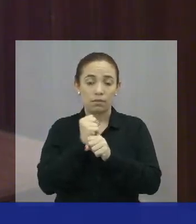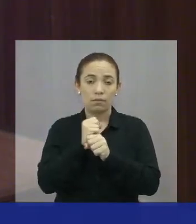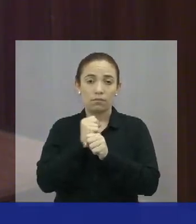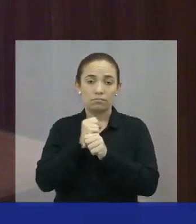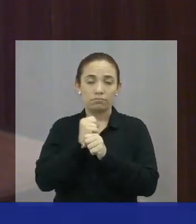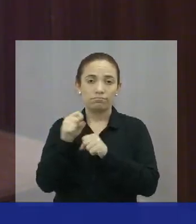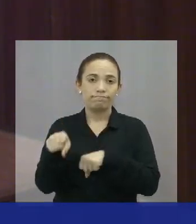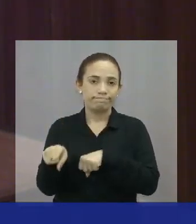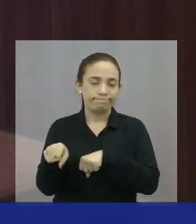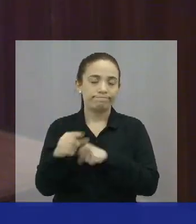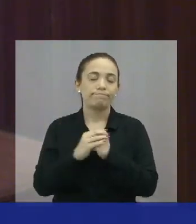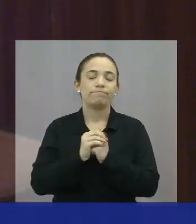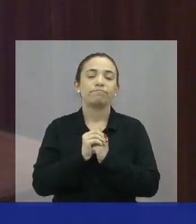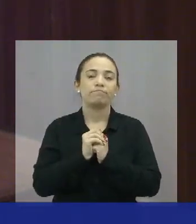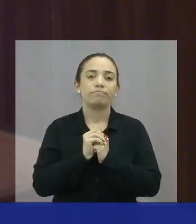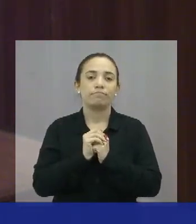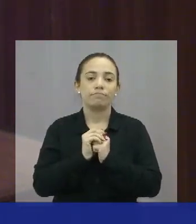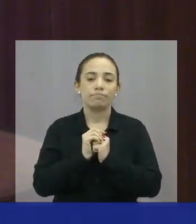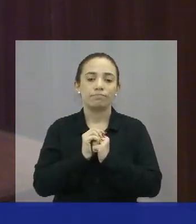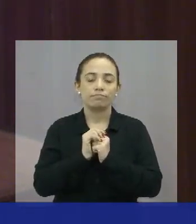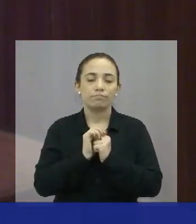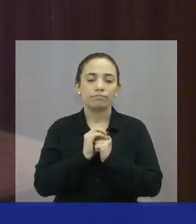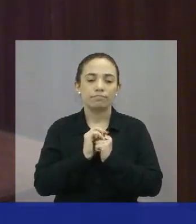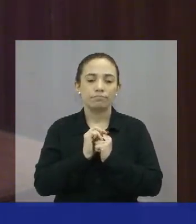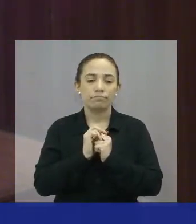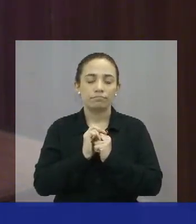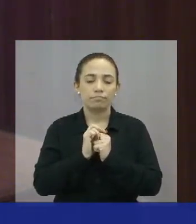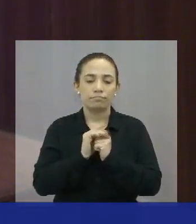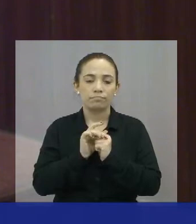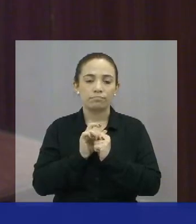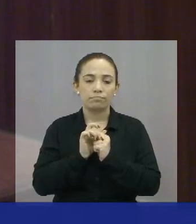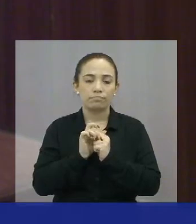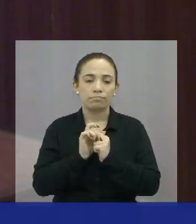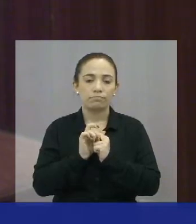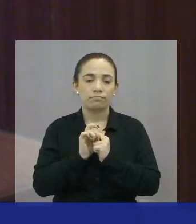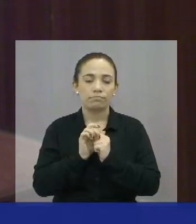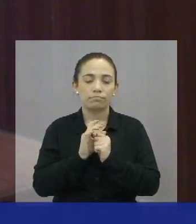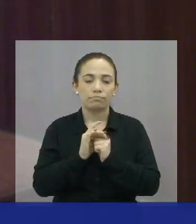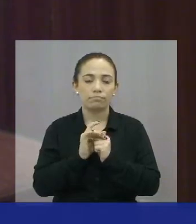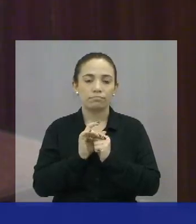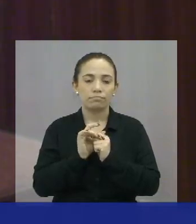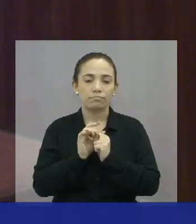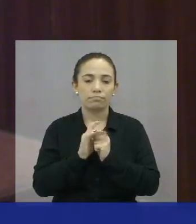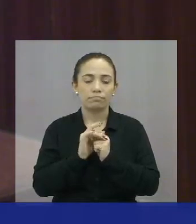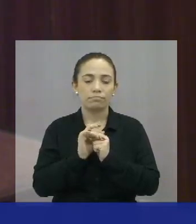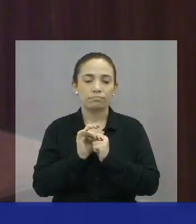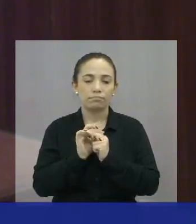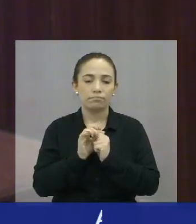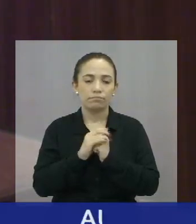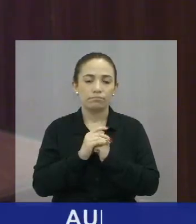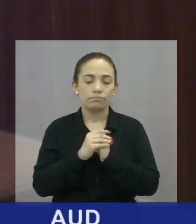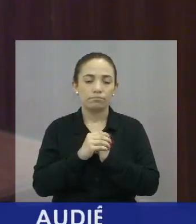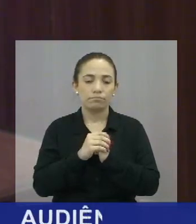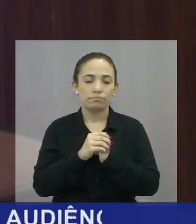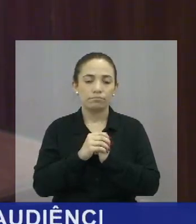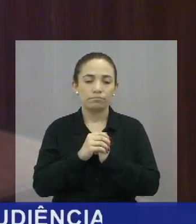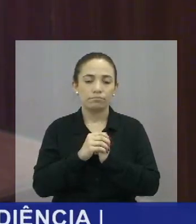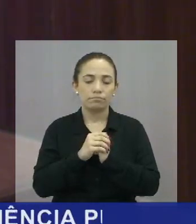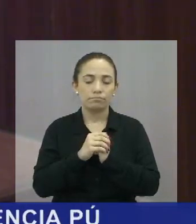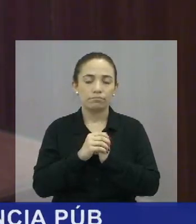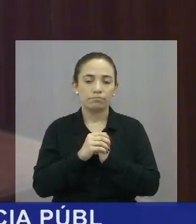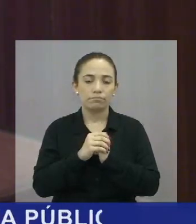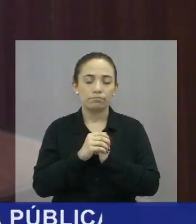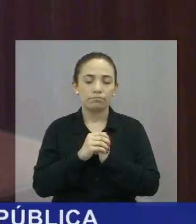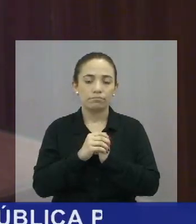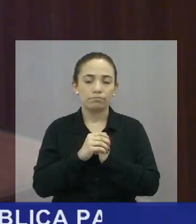local. E nós vimos que estava sendo lançado, vou usar